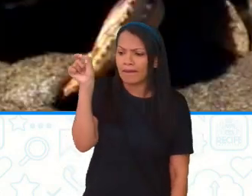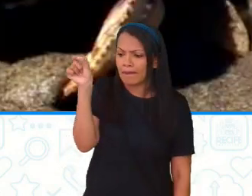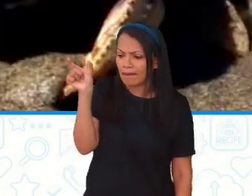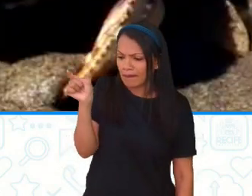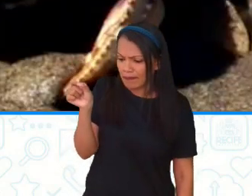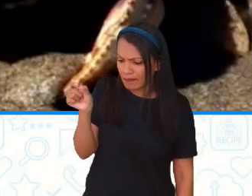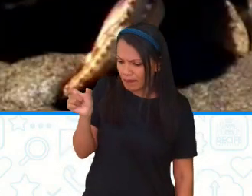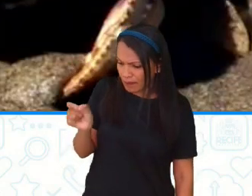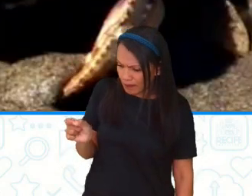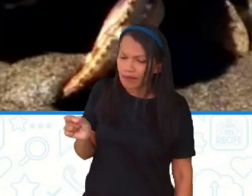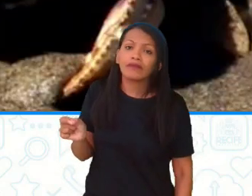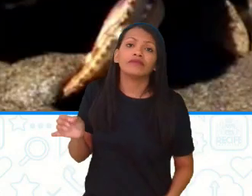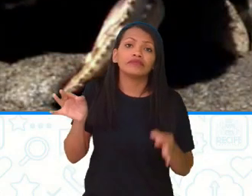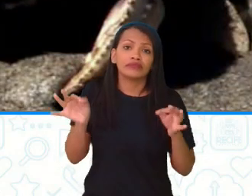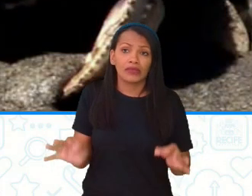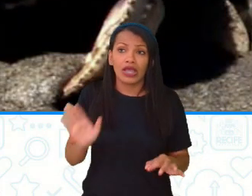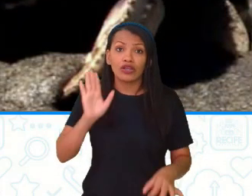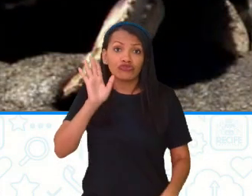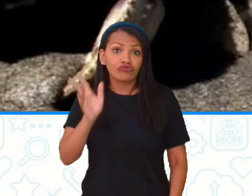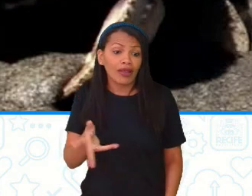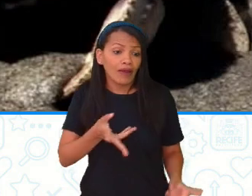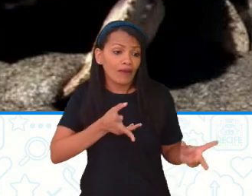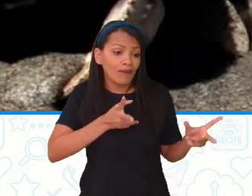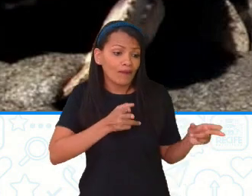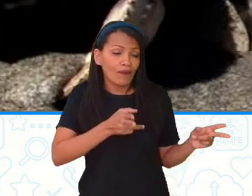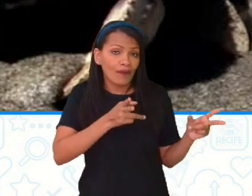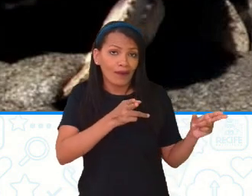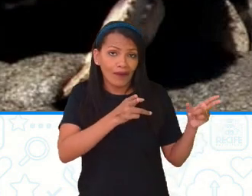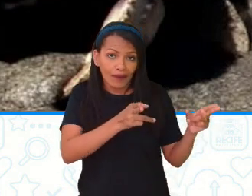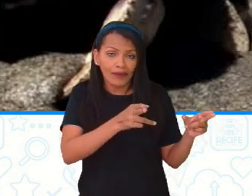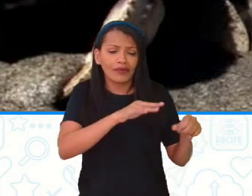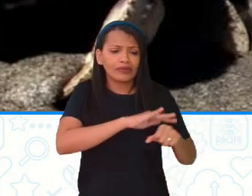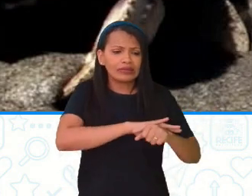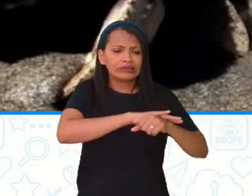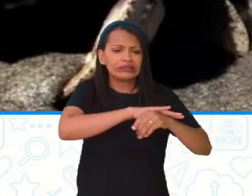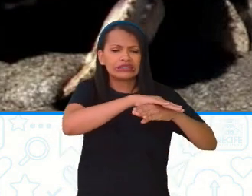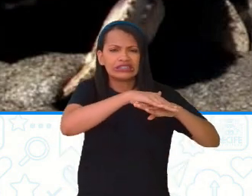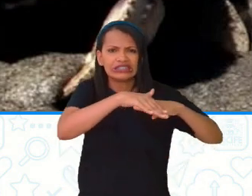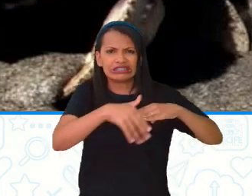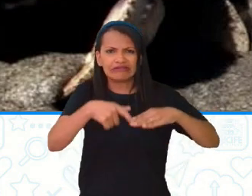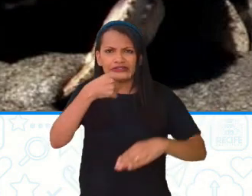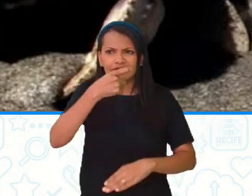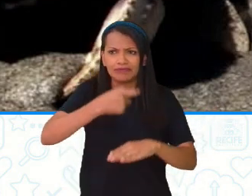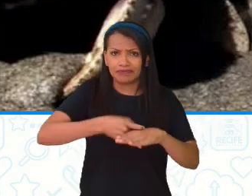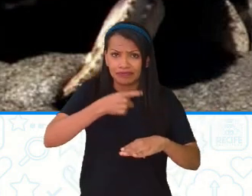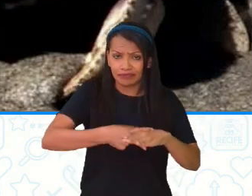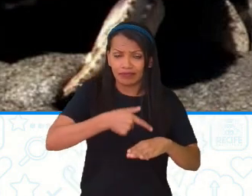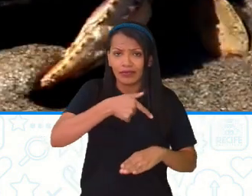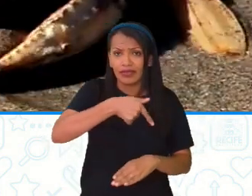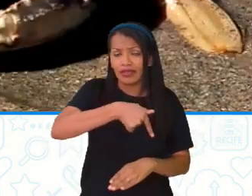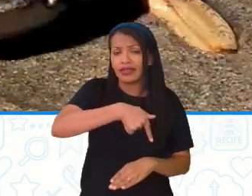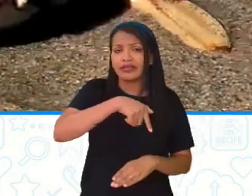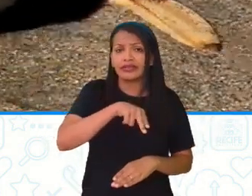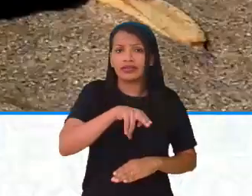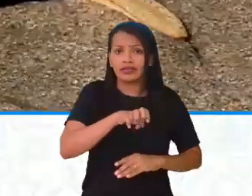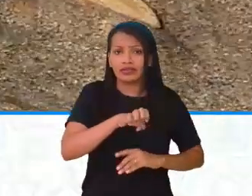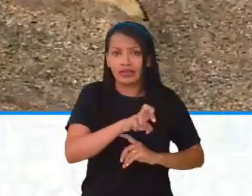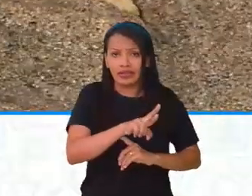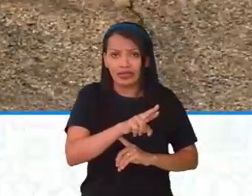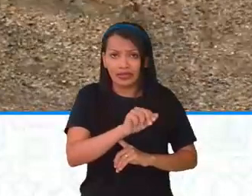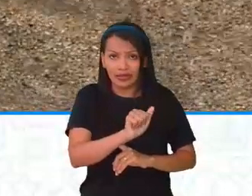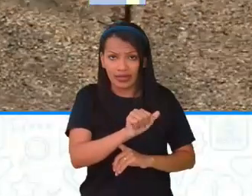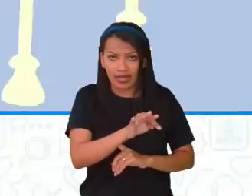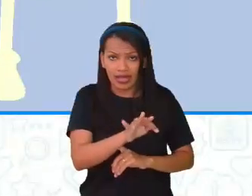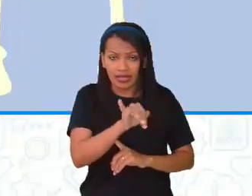vertebrados. Tá certo? Já o caranguejo, que possui uma carapaça, que é composta por queratina, são animais